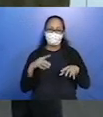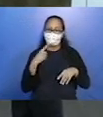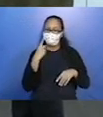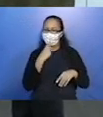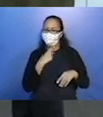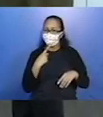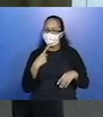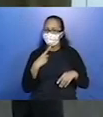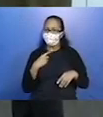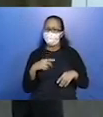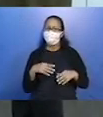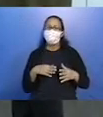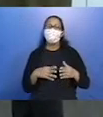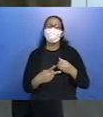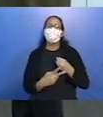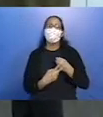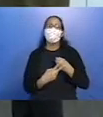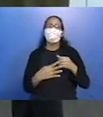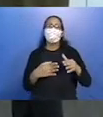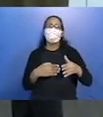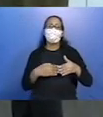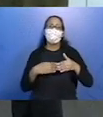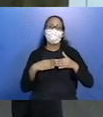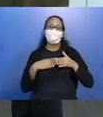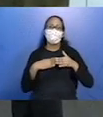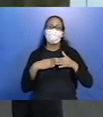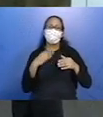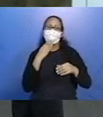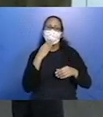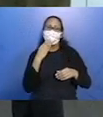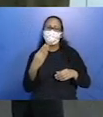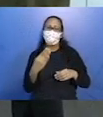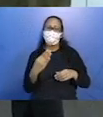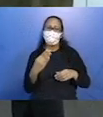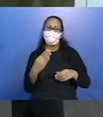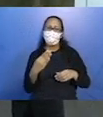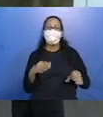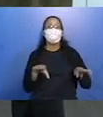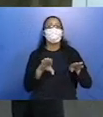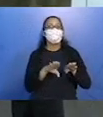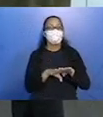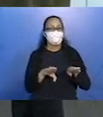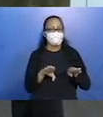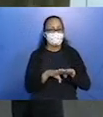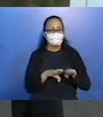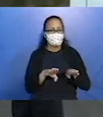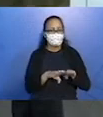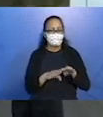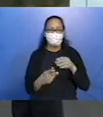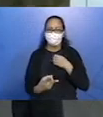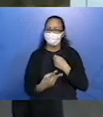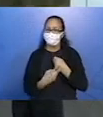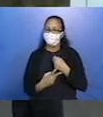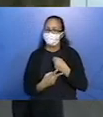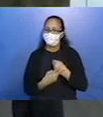E pedir, né? Pedir também é um verbo de